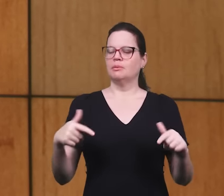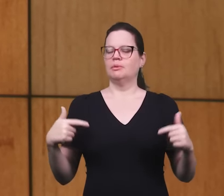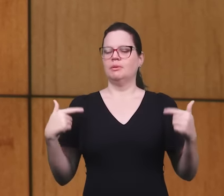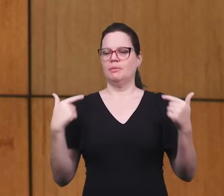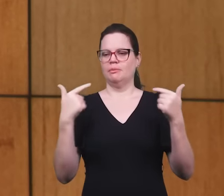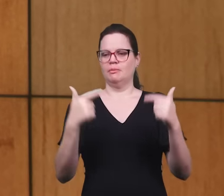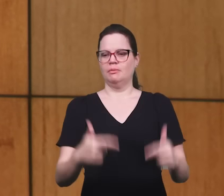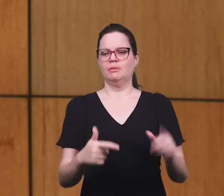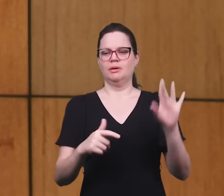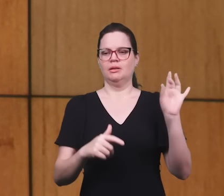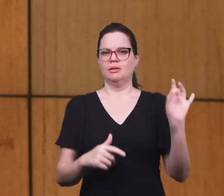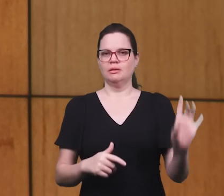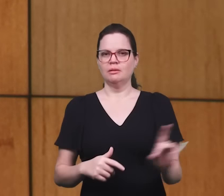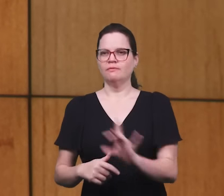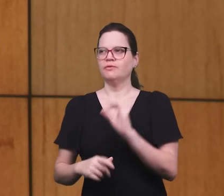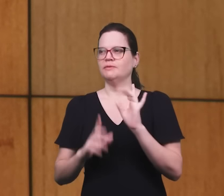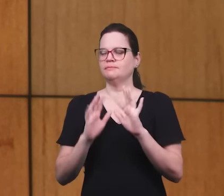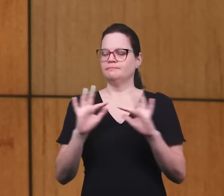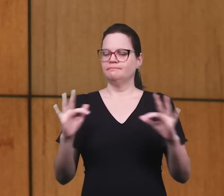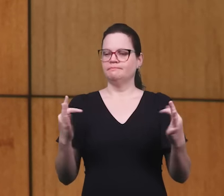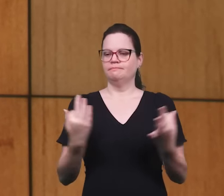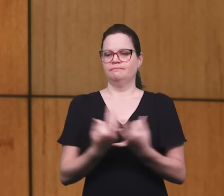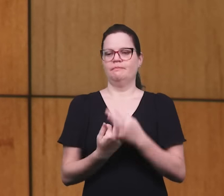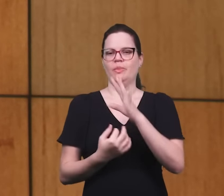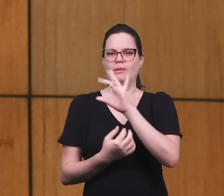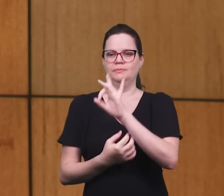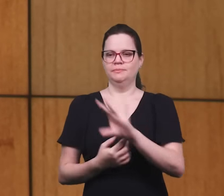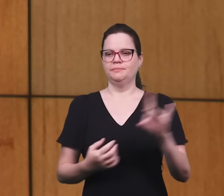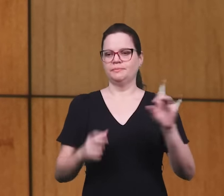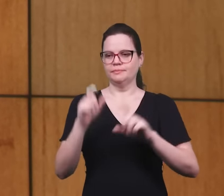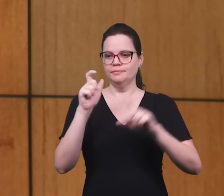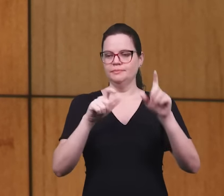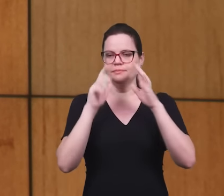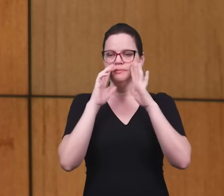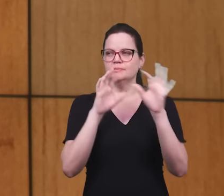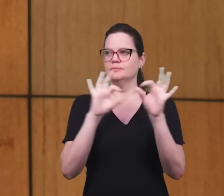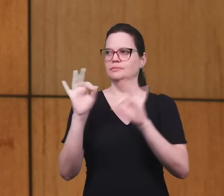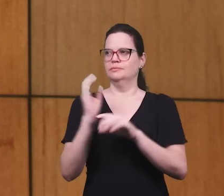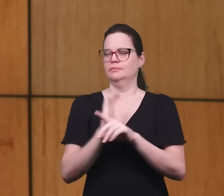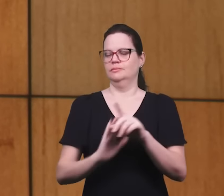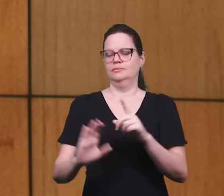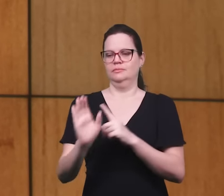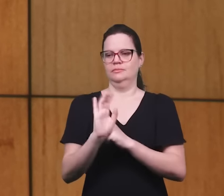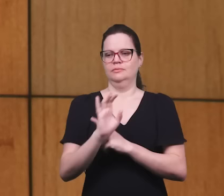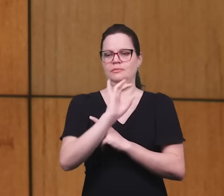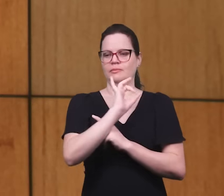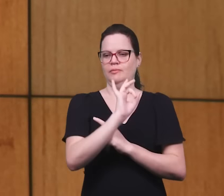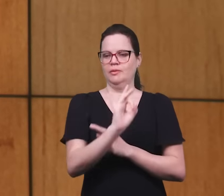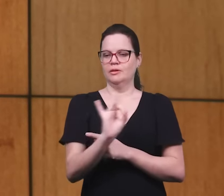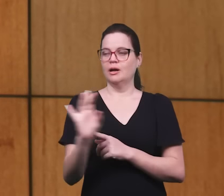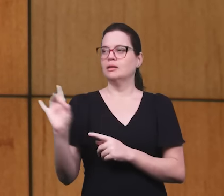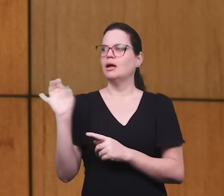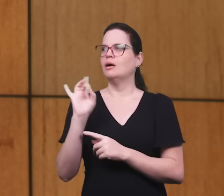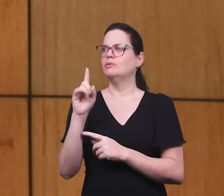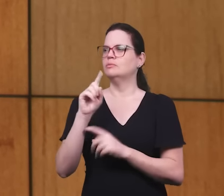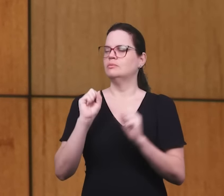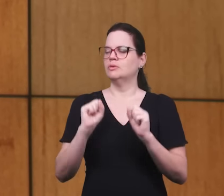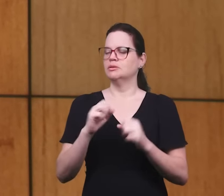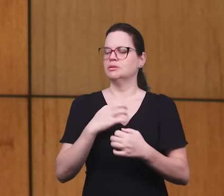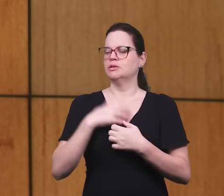bênção na vida de todas estas vidas que participam conosco. Os lares